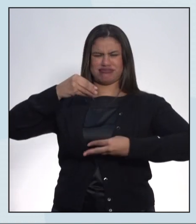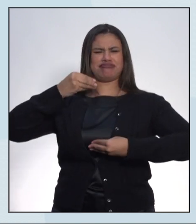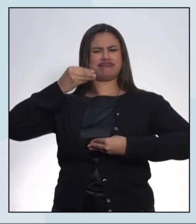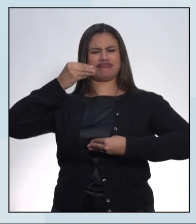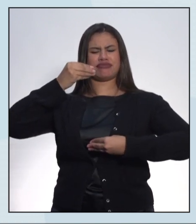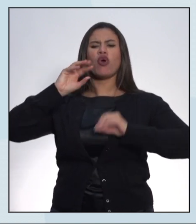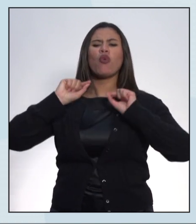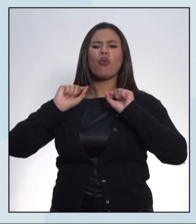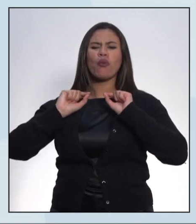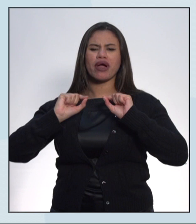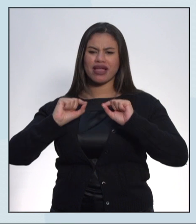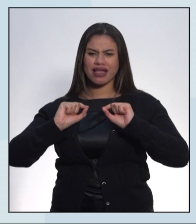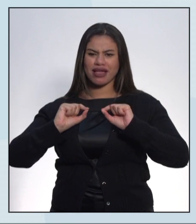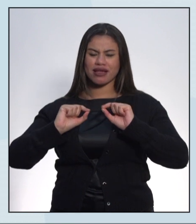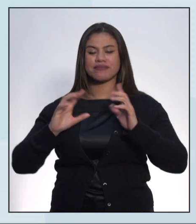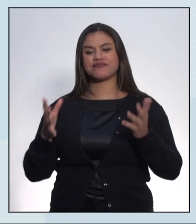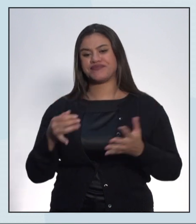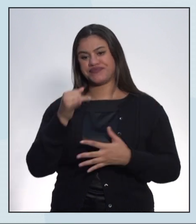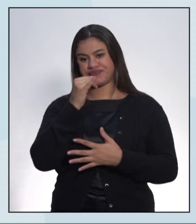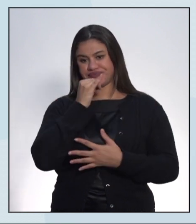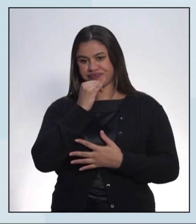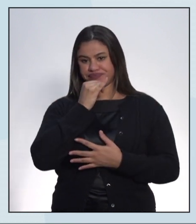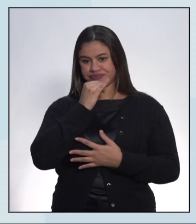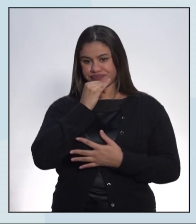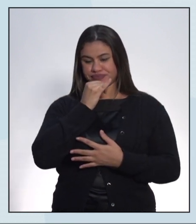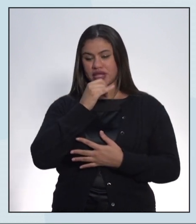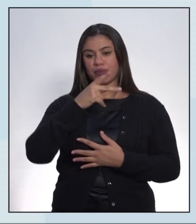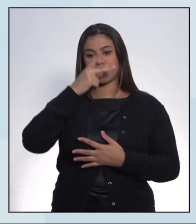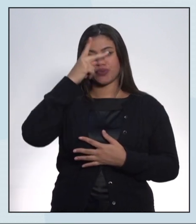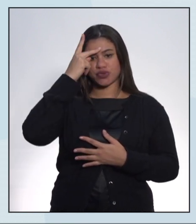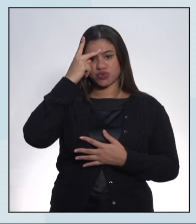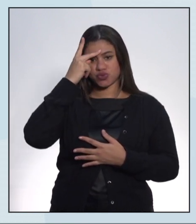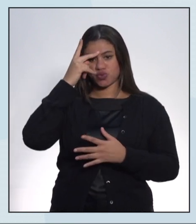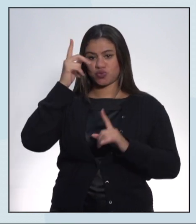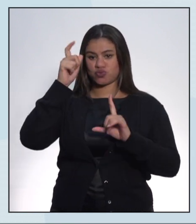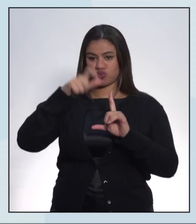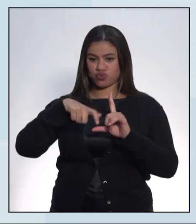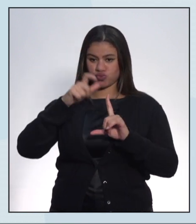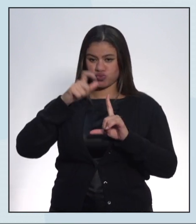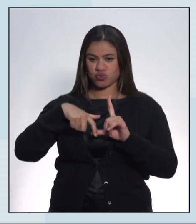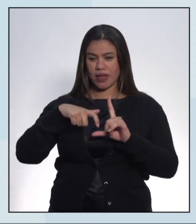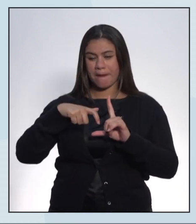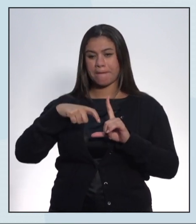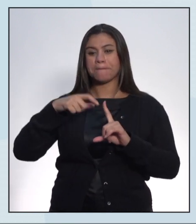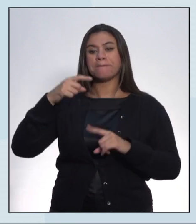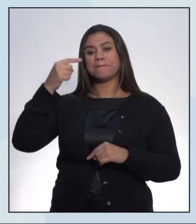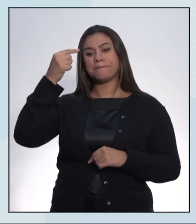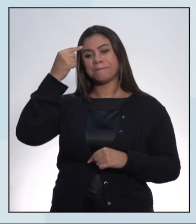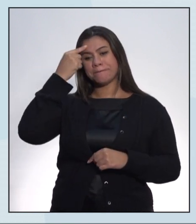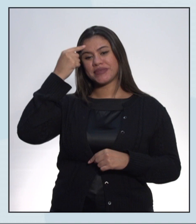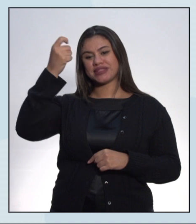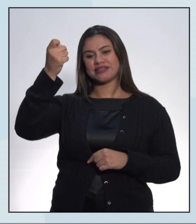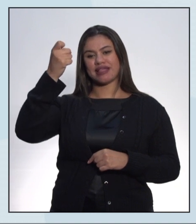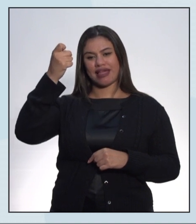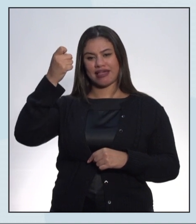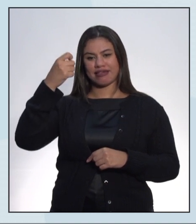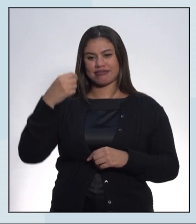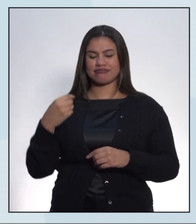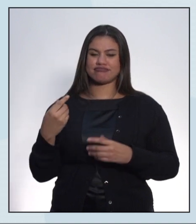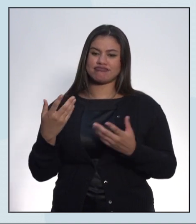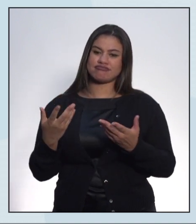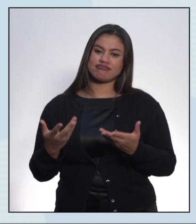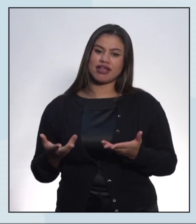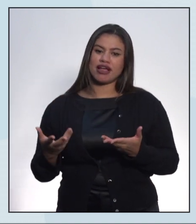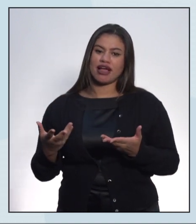Uma personificação é quando a pessoa interpreta ou representa de modo perfeito uma ideia, uma designação atribuída aos